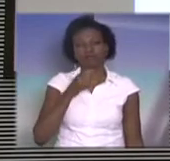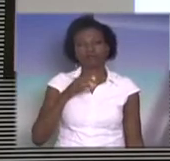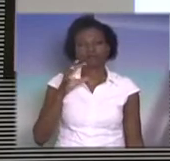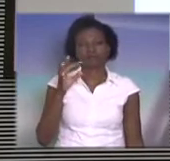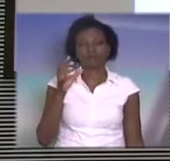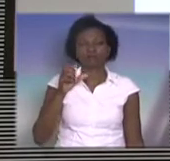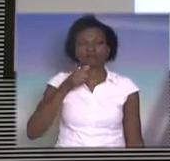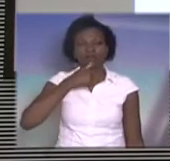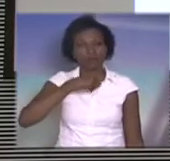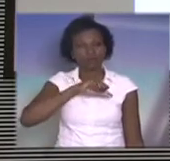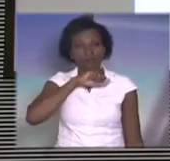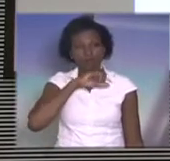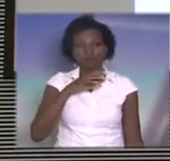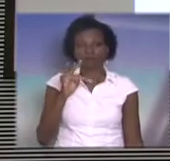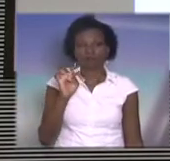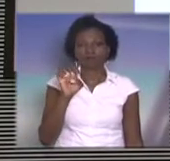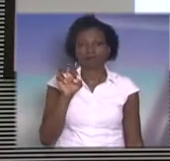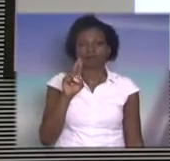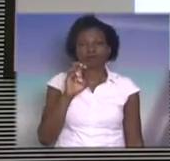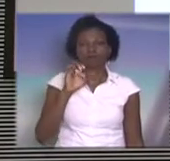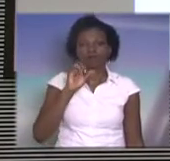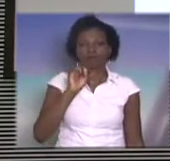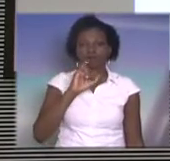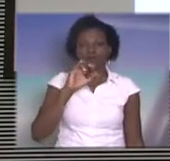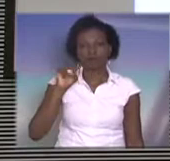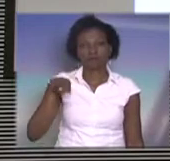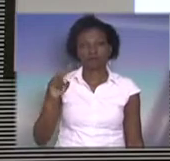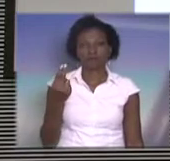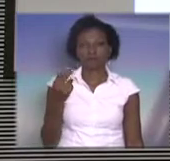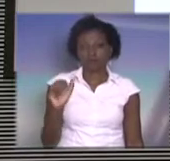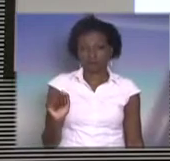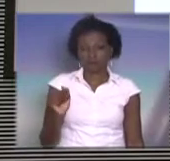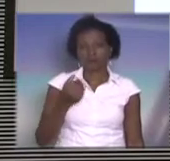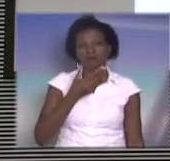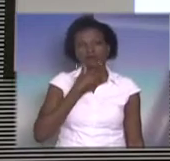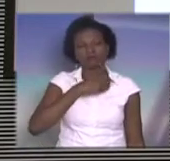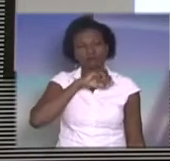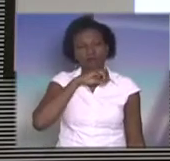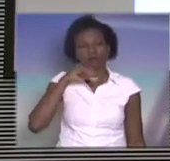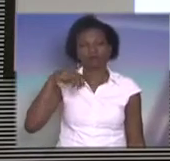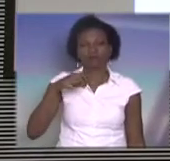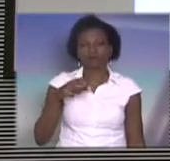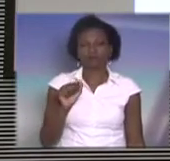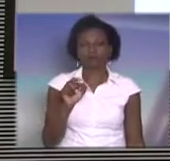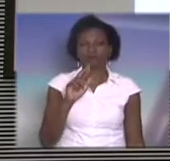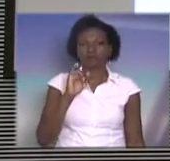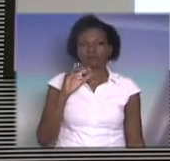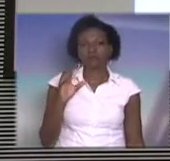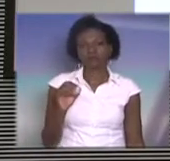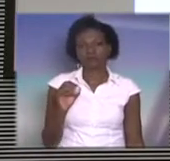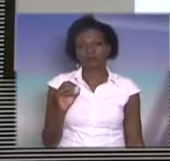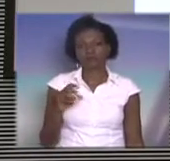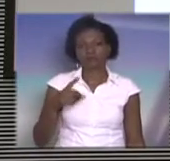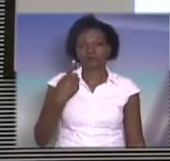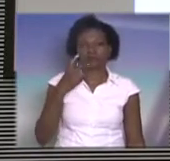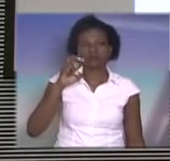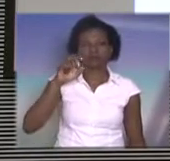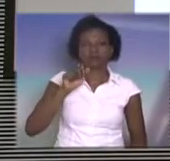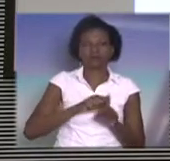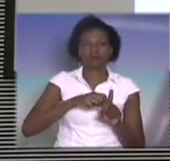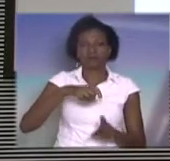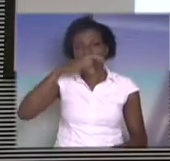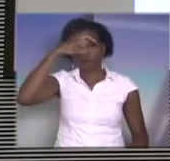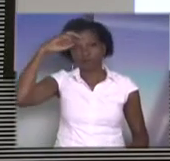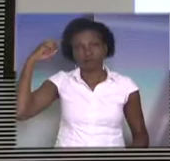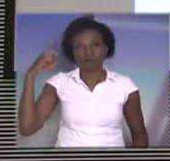18 anos, quando no dia 15 de janeiro de 1968, deixou de frequentar as aulas e de trabalhar na fiação Campo Belo com o